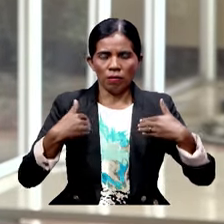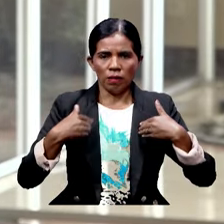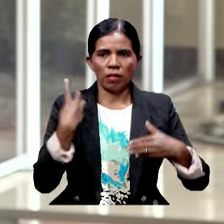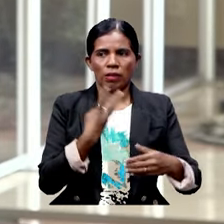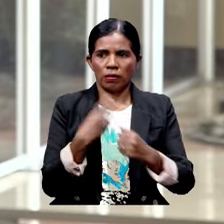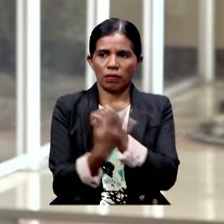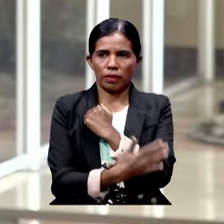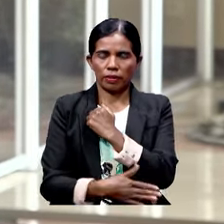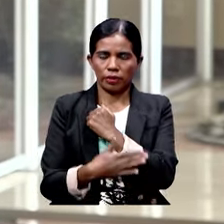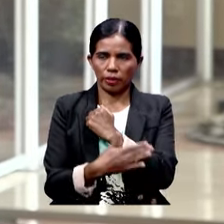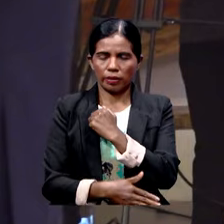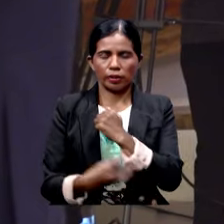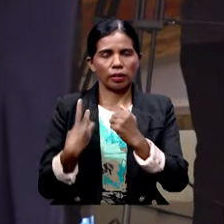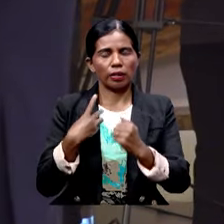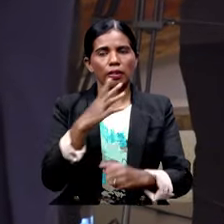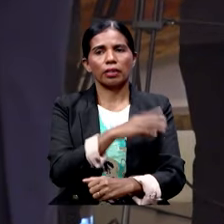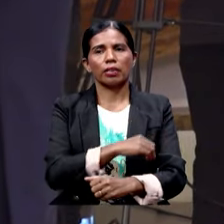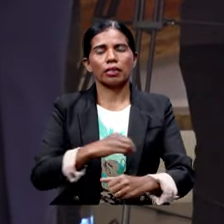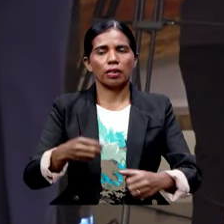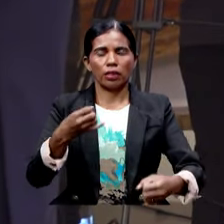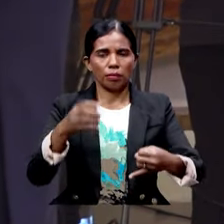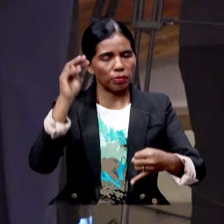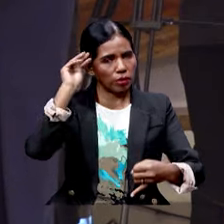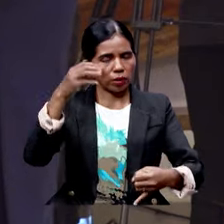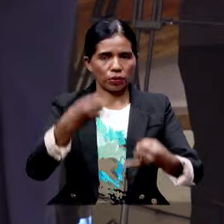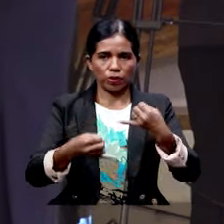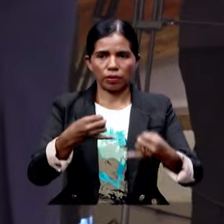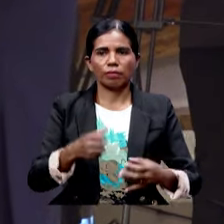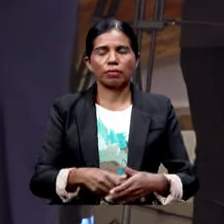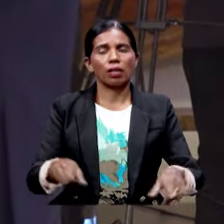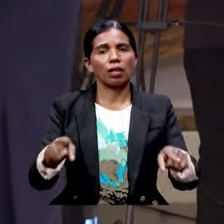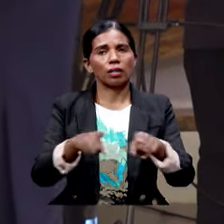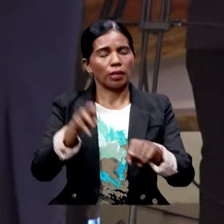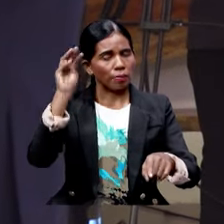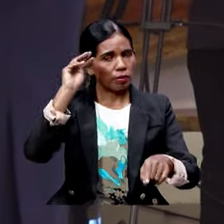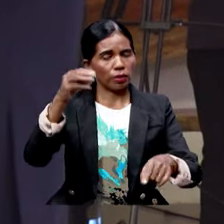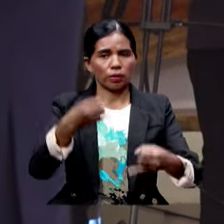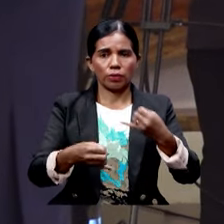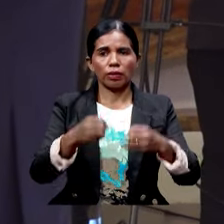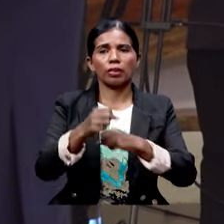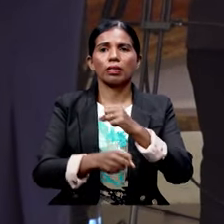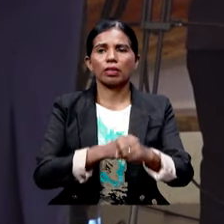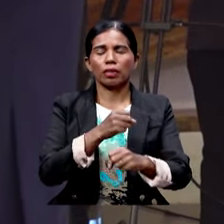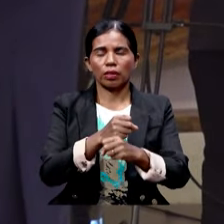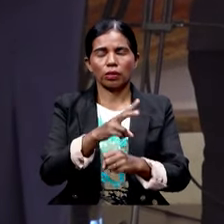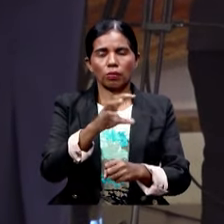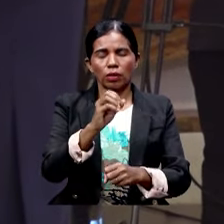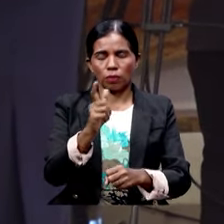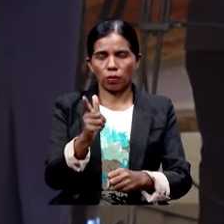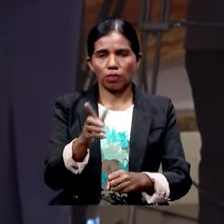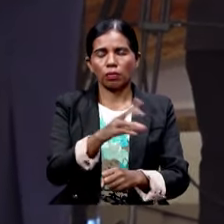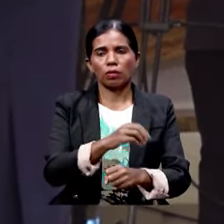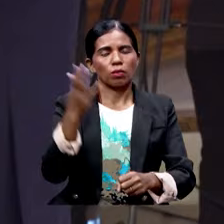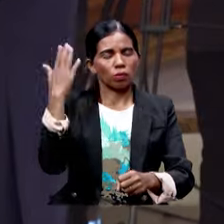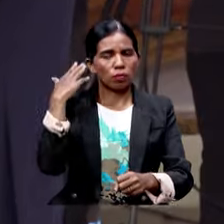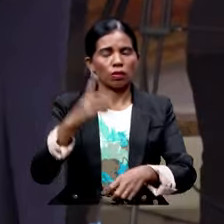rasse, vai tenir setor justiça. Antes assumi claro, hanesan ministro de justiça, e a tinan rinrua, Sergio Ornai, hanesan defensor